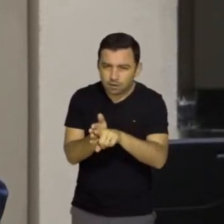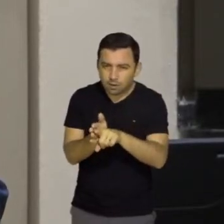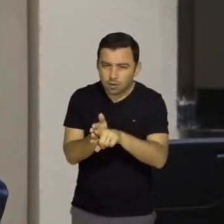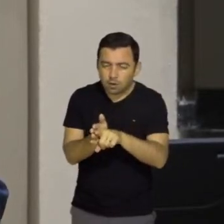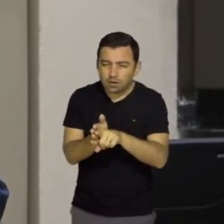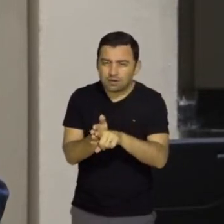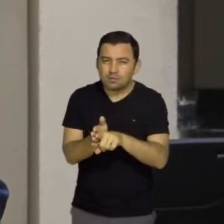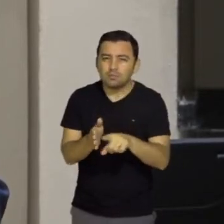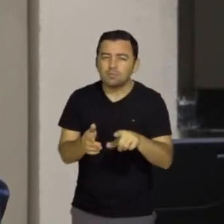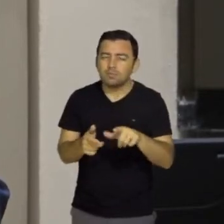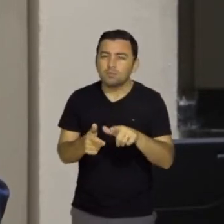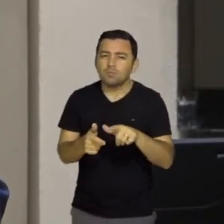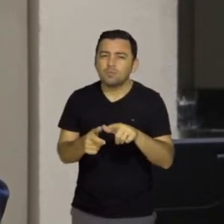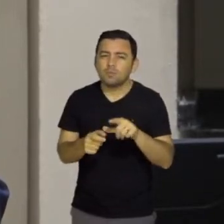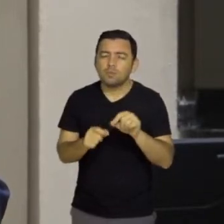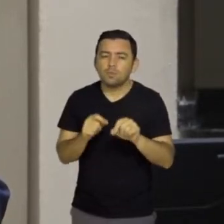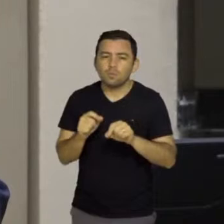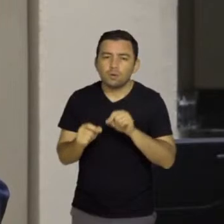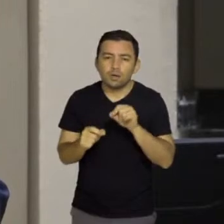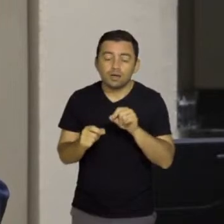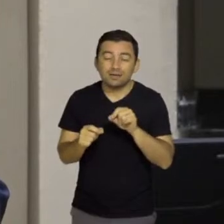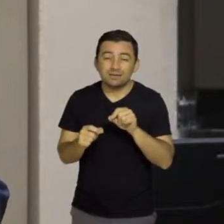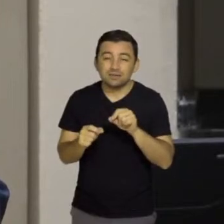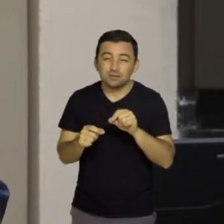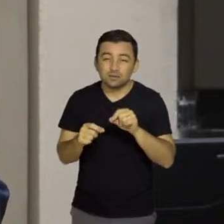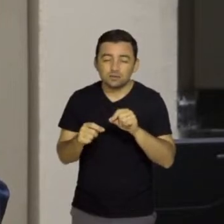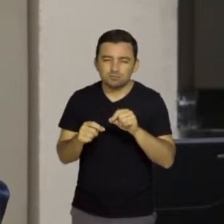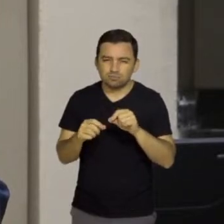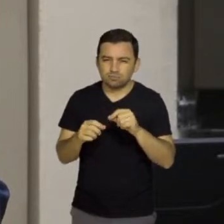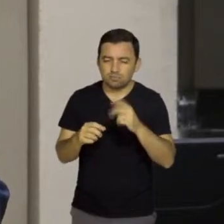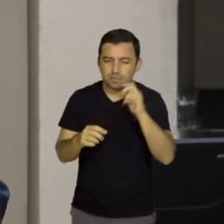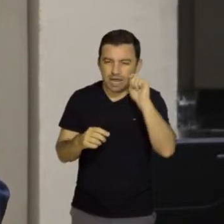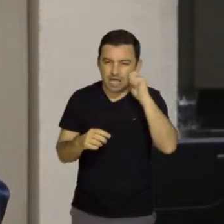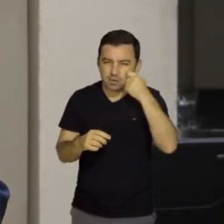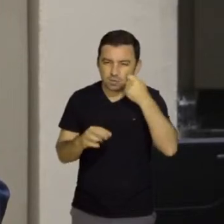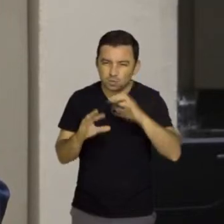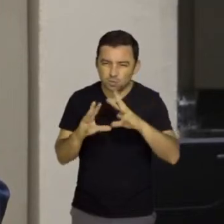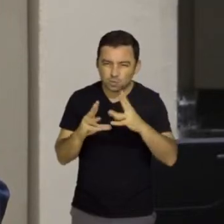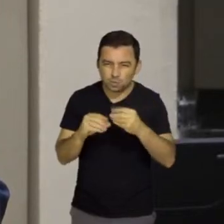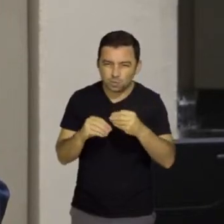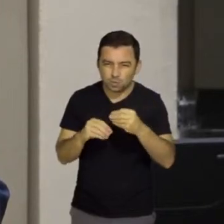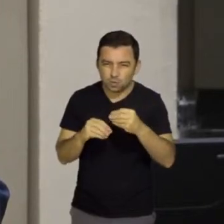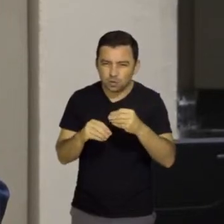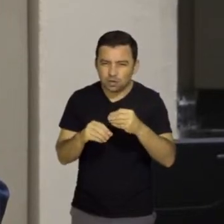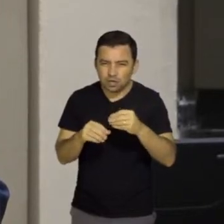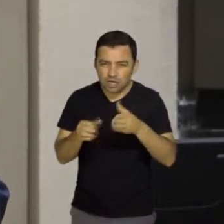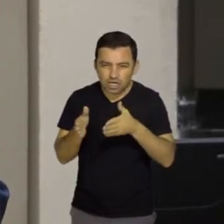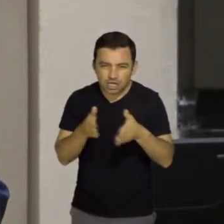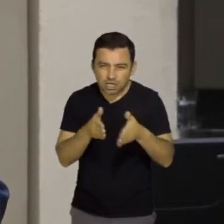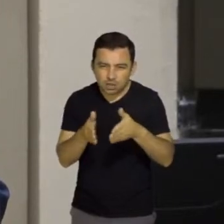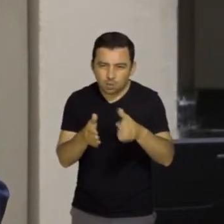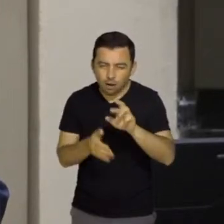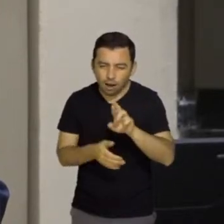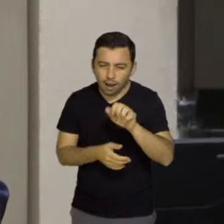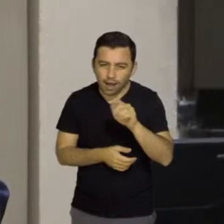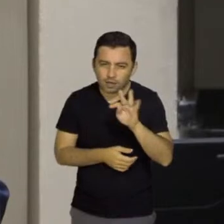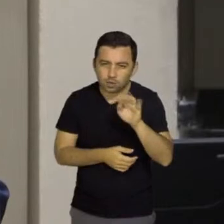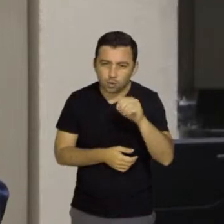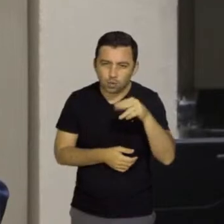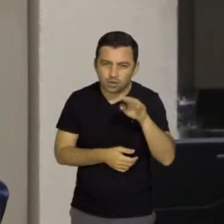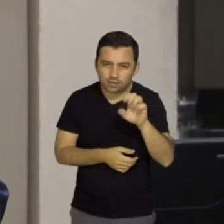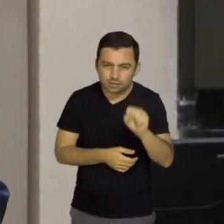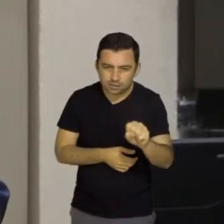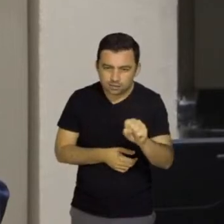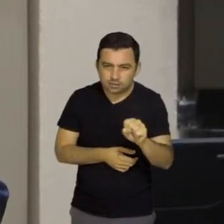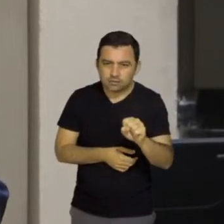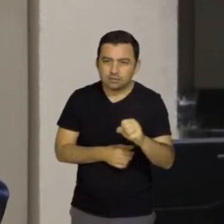mancha escura presente no rio Ratones, que se espalhou pelas praias do bairro de